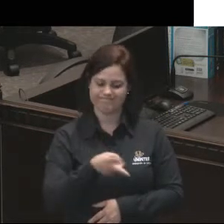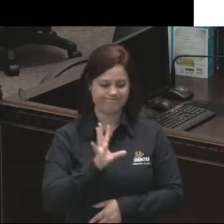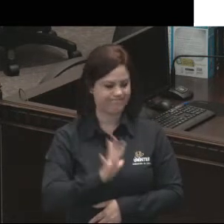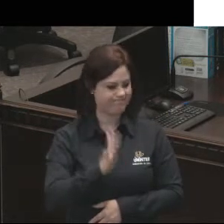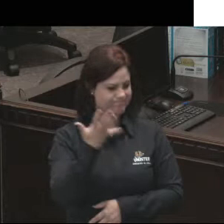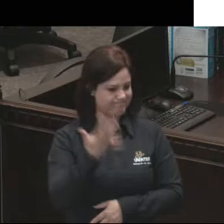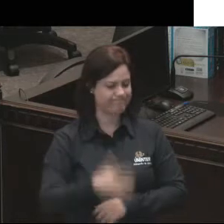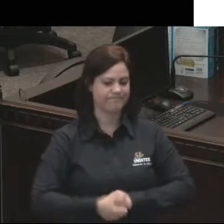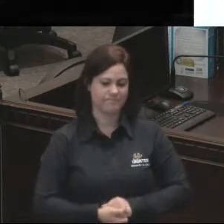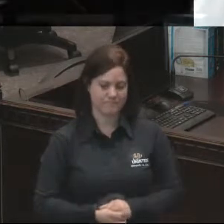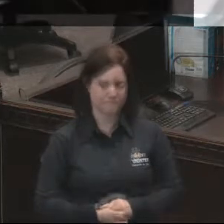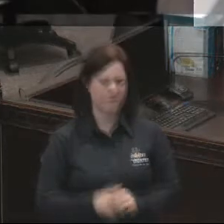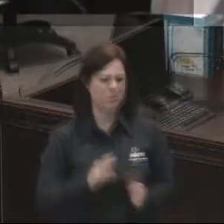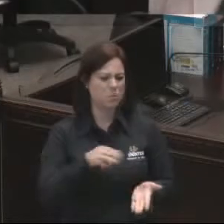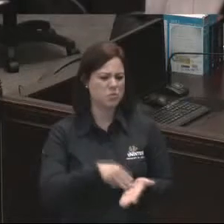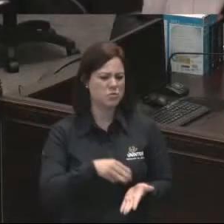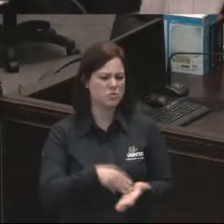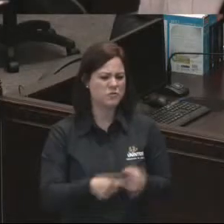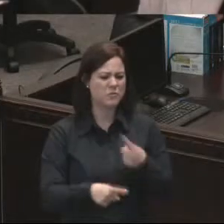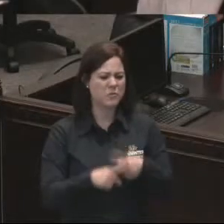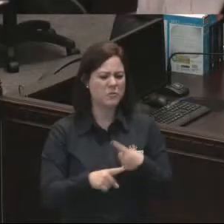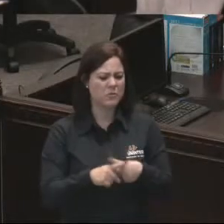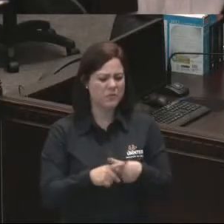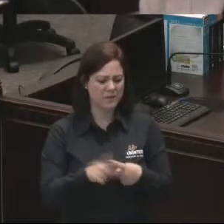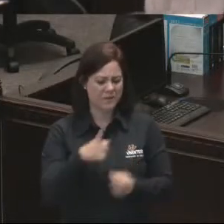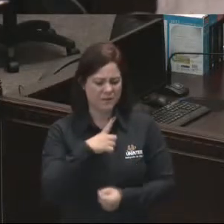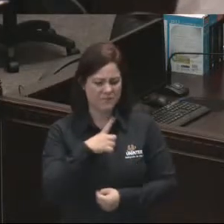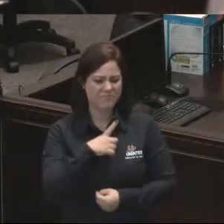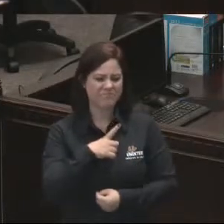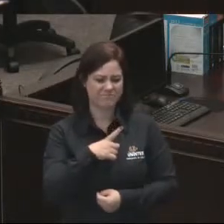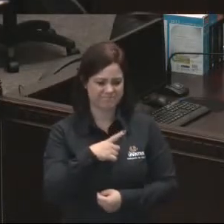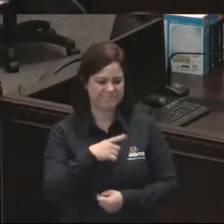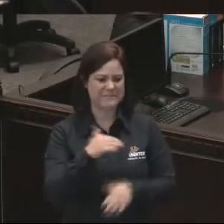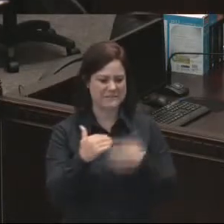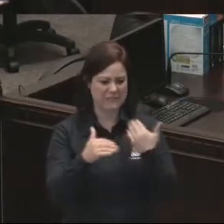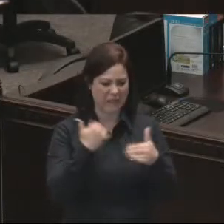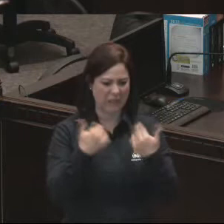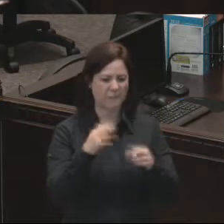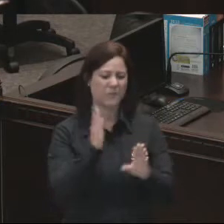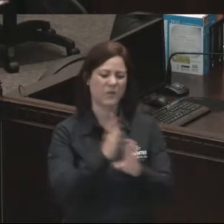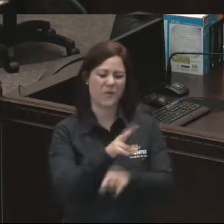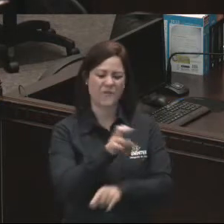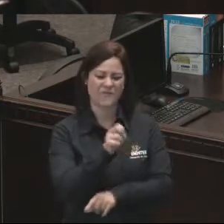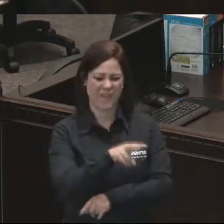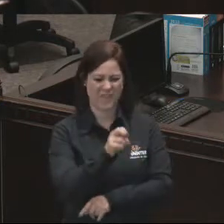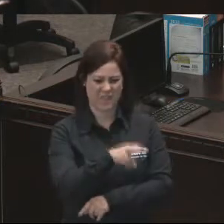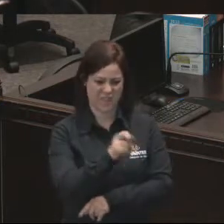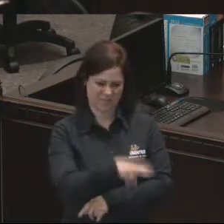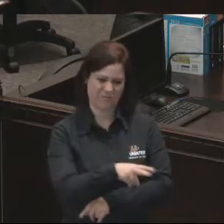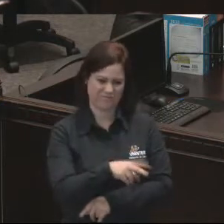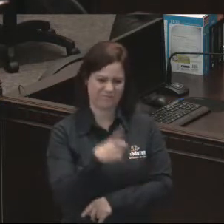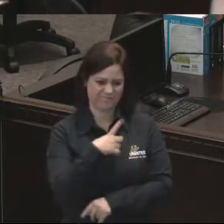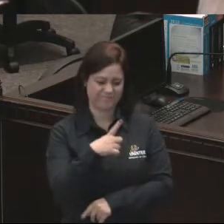que a causa, né, seria a presença de agrotóxicos, né, principalmente os herbicidas que